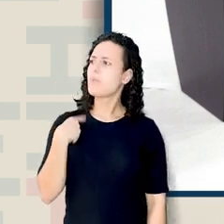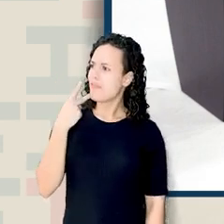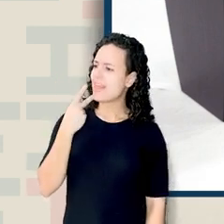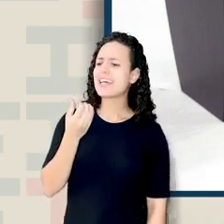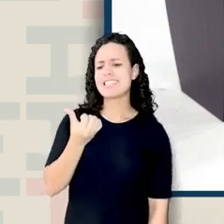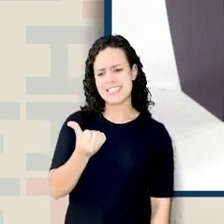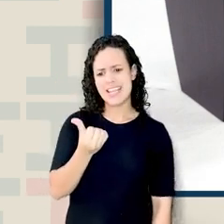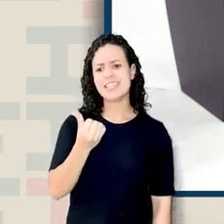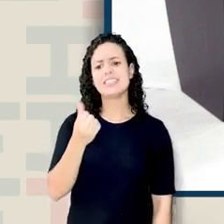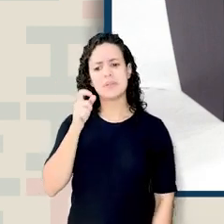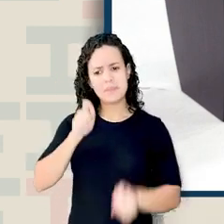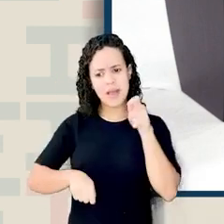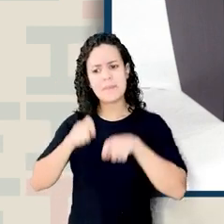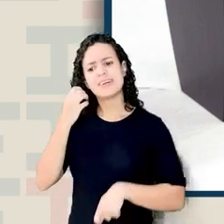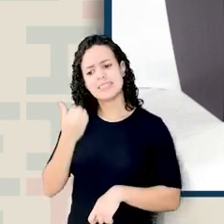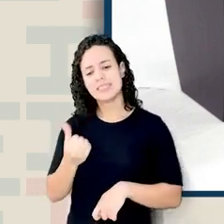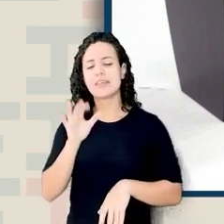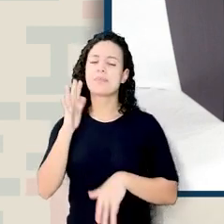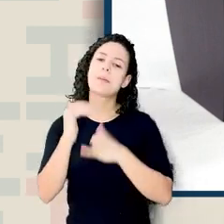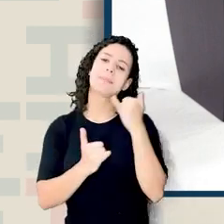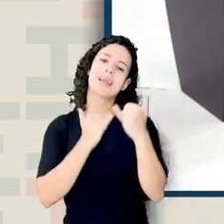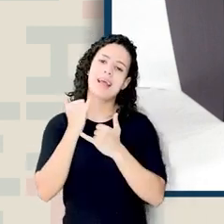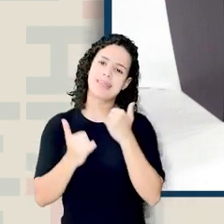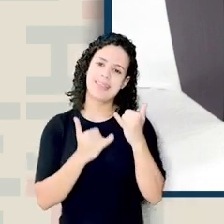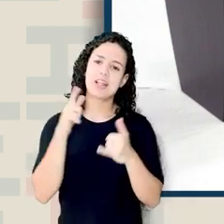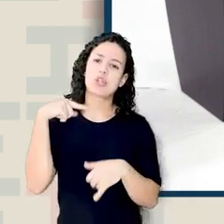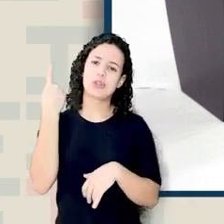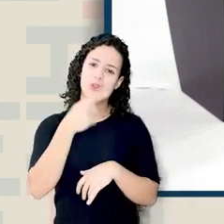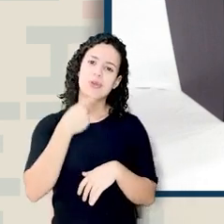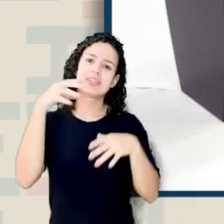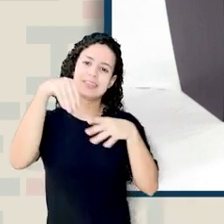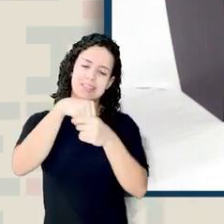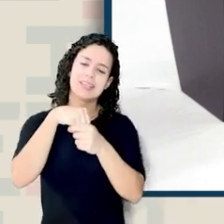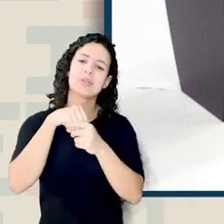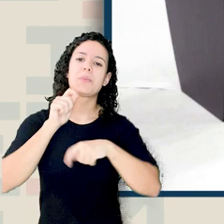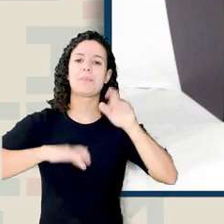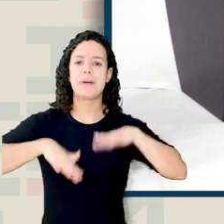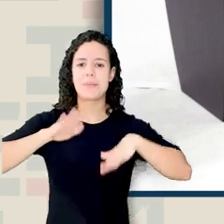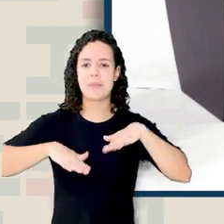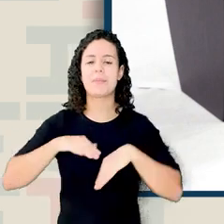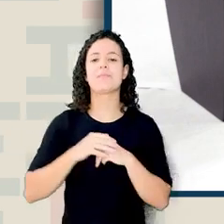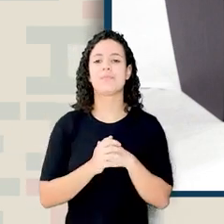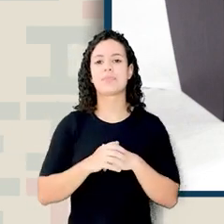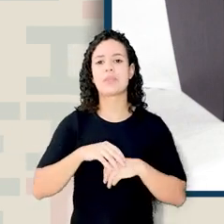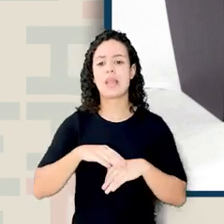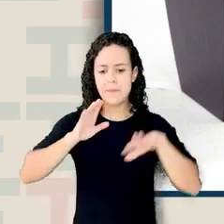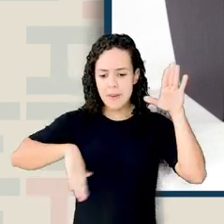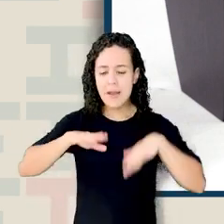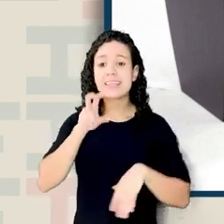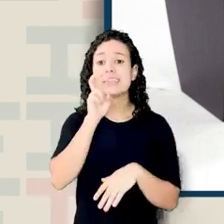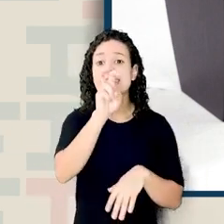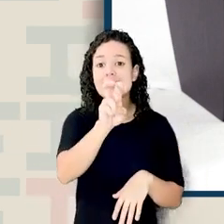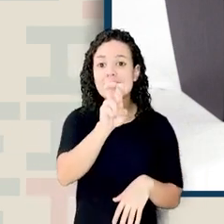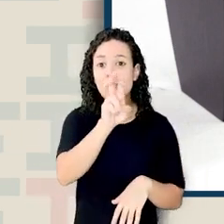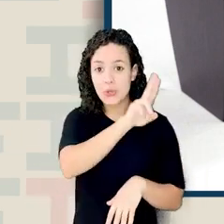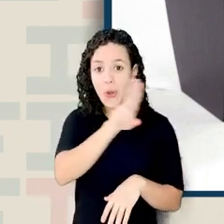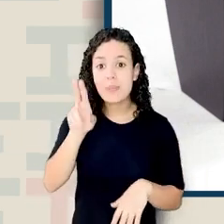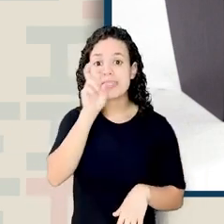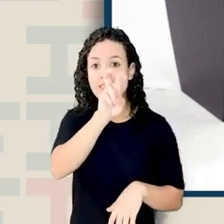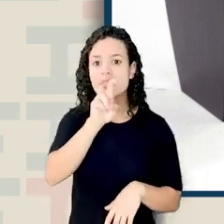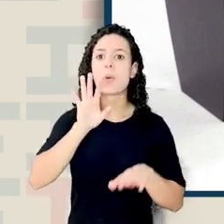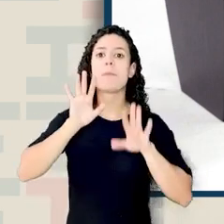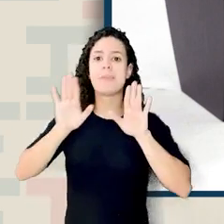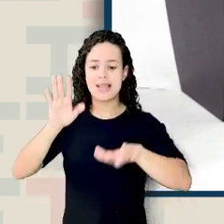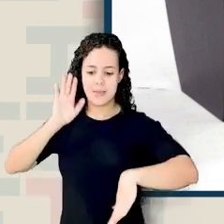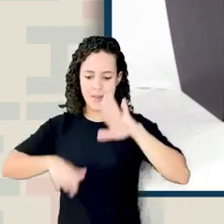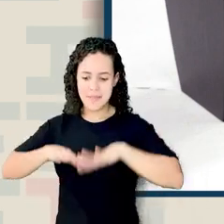toque de 6 toques. Né? Isso é uma brincadeira que nós fazemos dentro do batuque. O toque é 5 toques, mas são